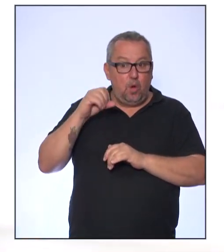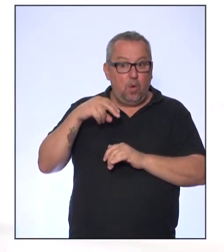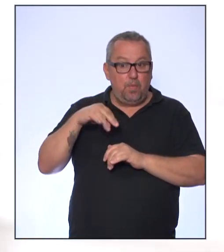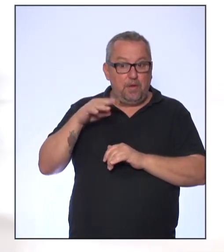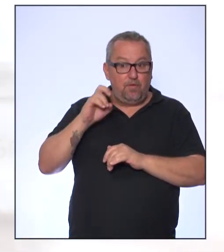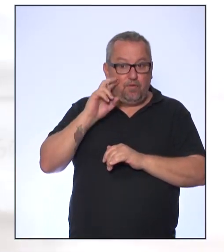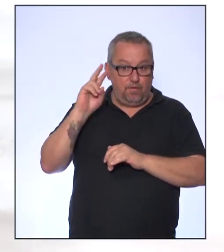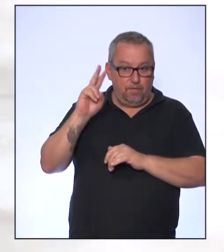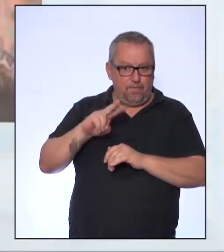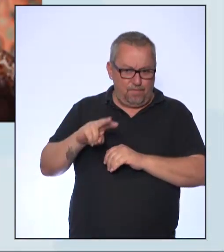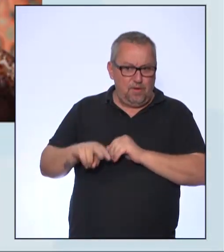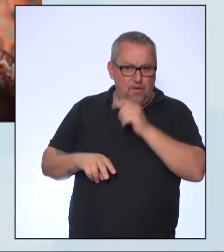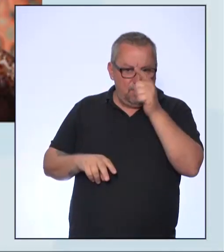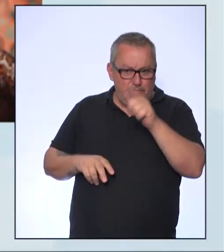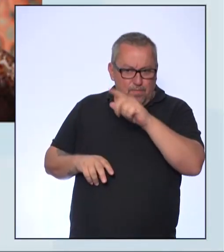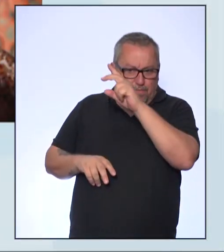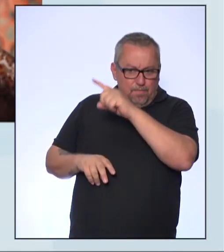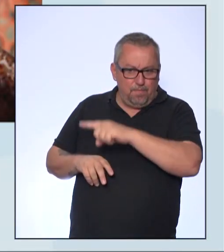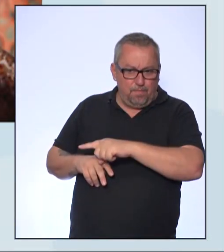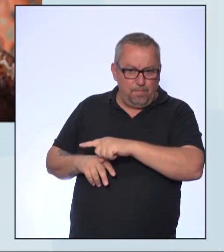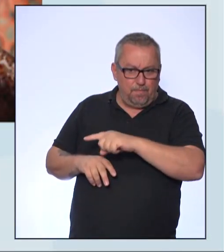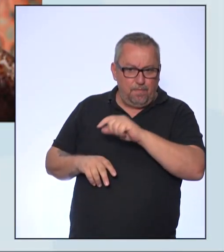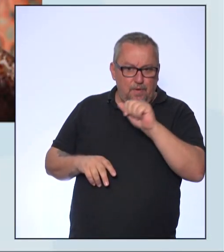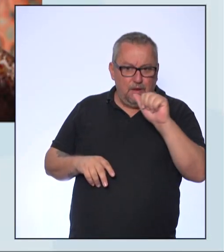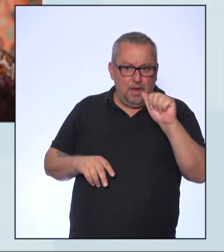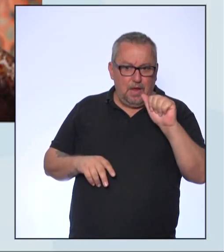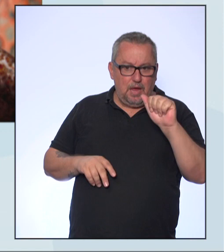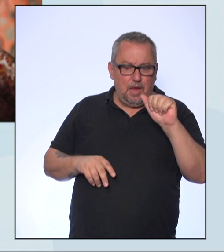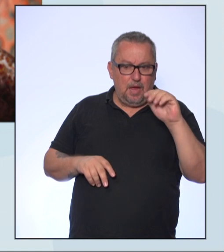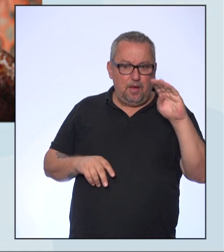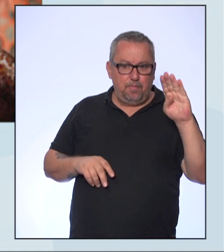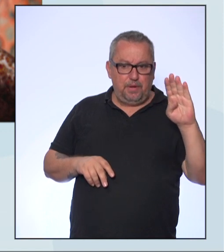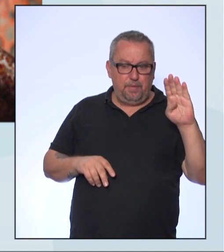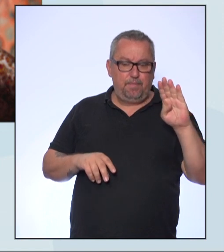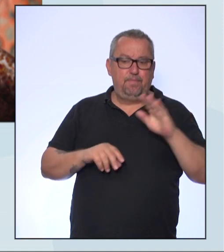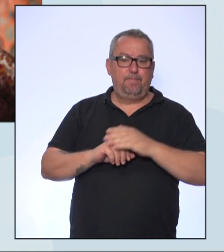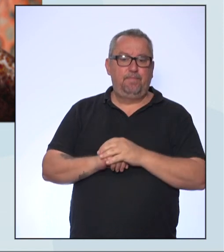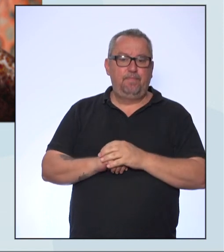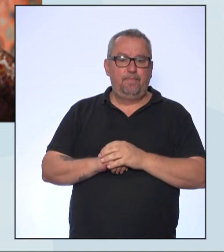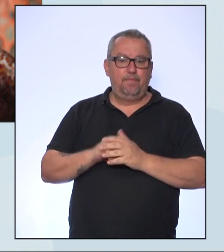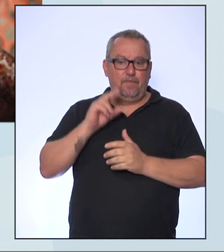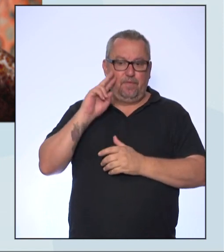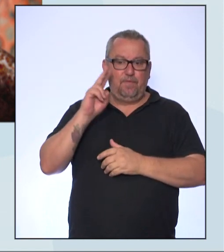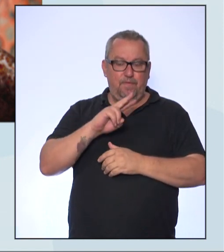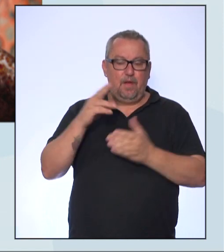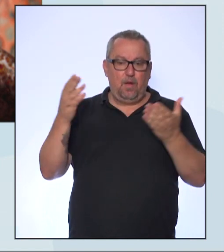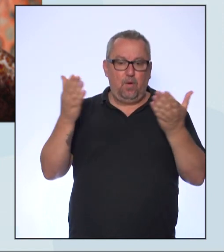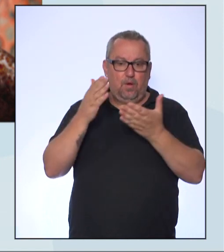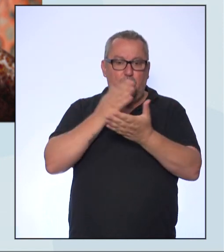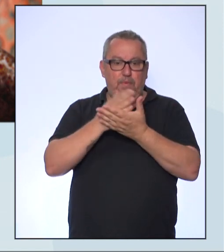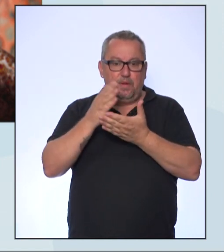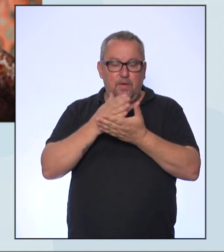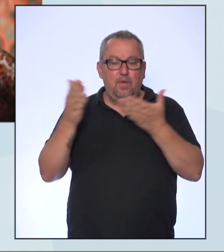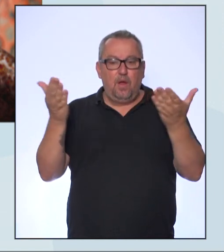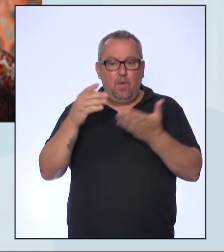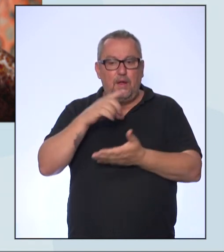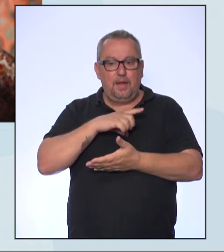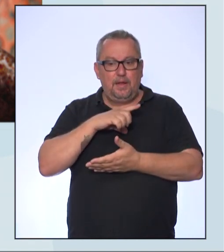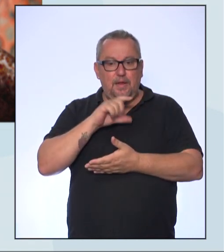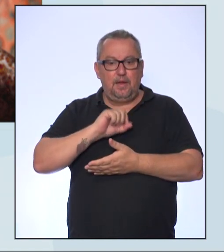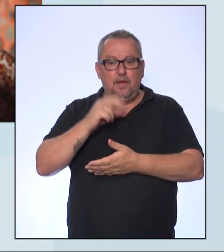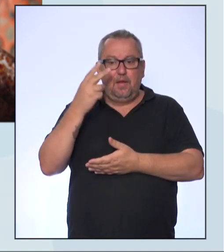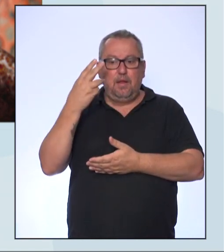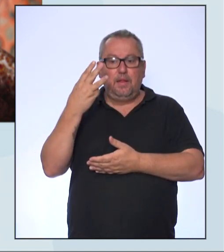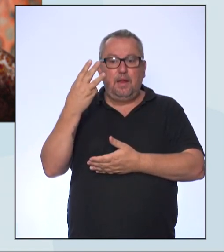observar de novo a imagem? Tanto a letra A quanto a figura A, figura B? Então, a partir de agora, né, Probete, ele já tem